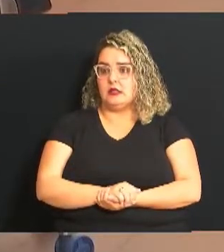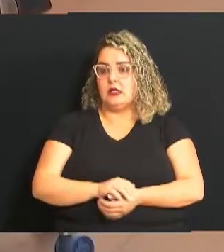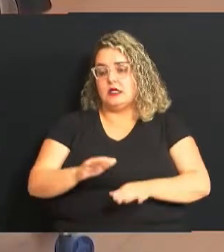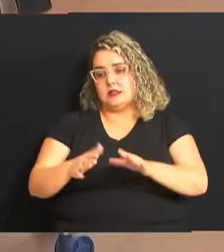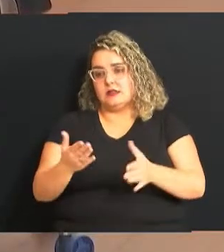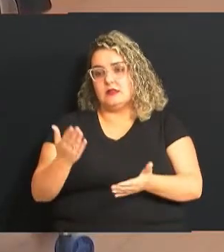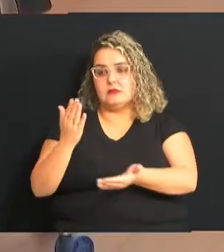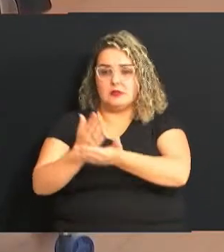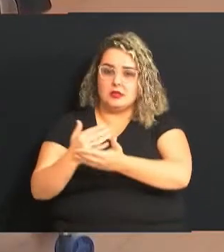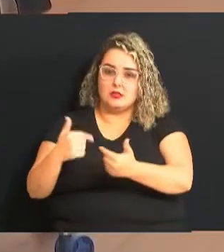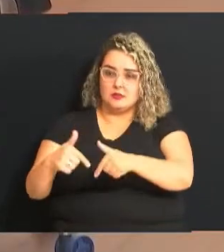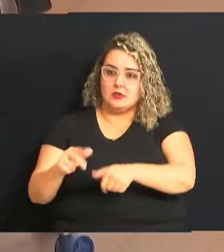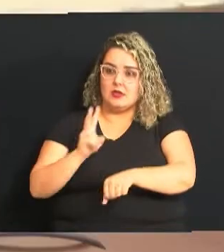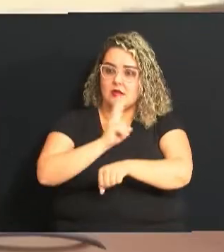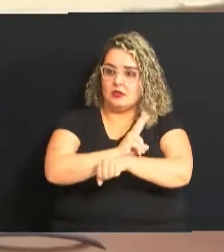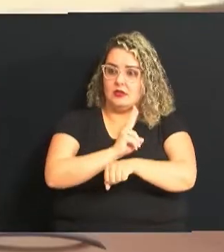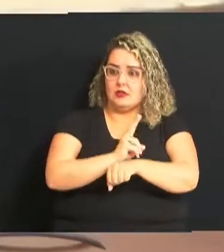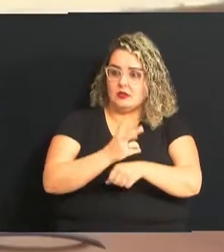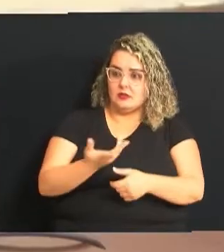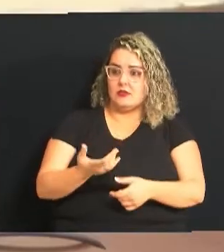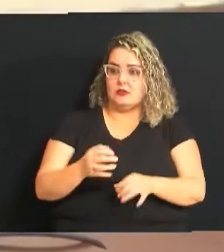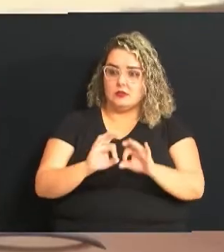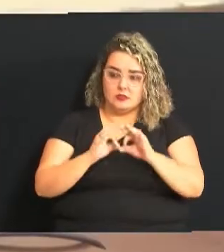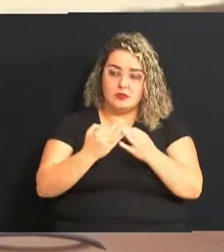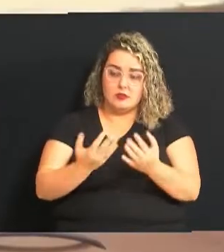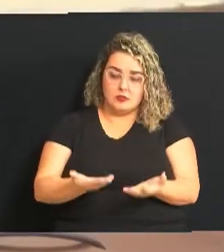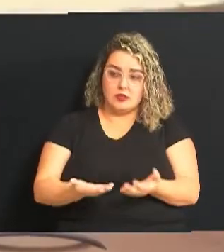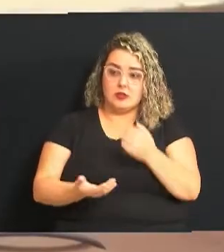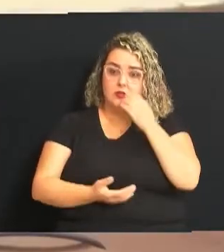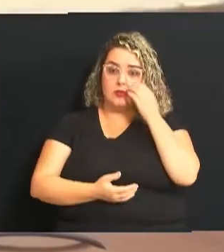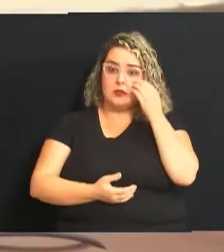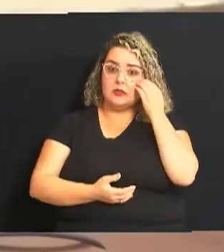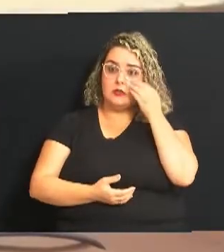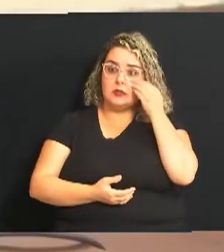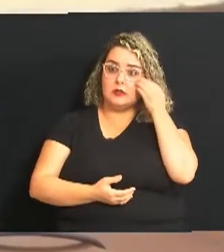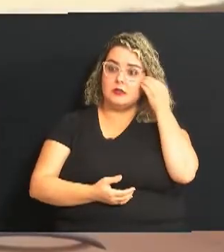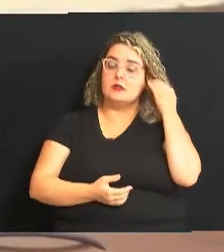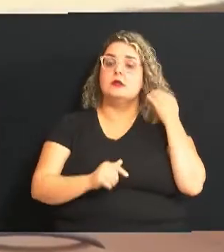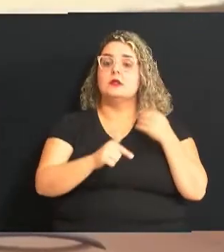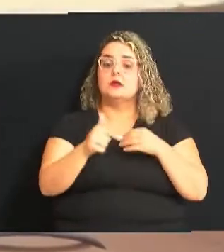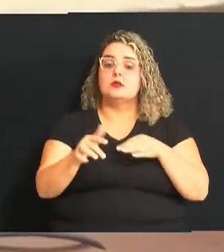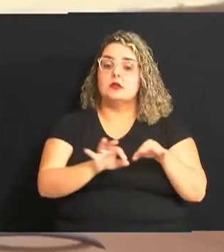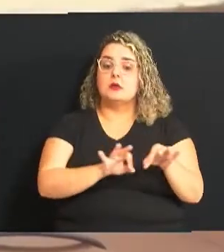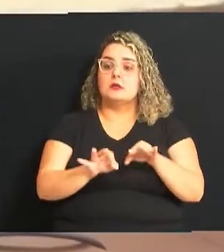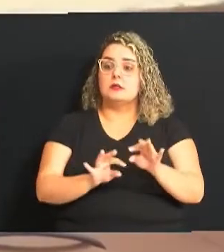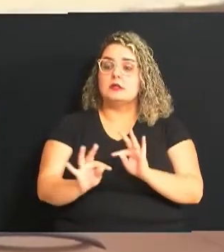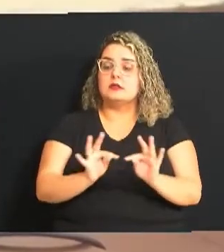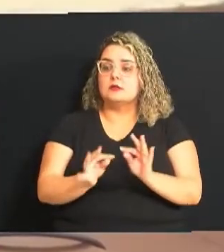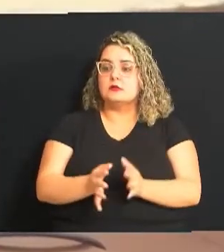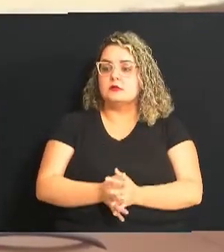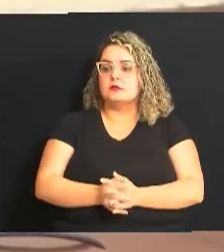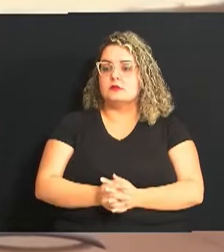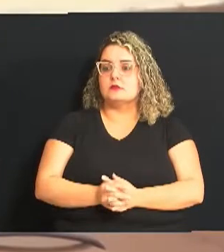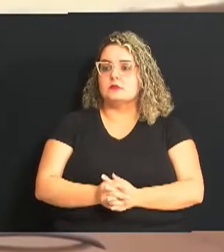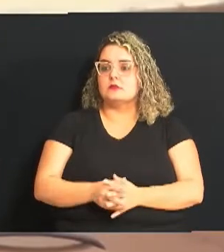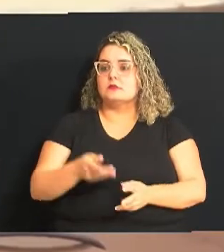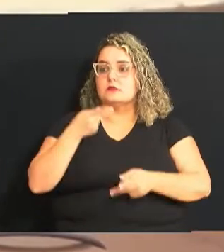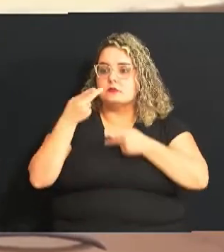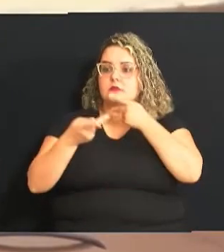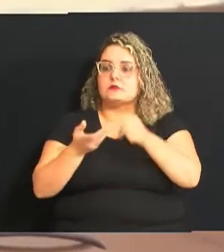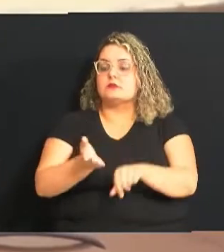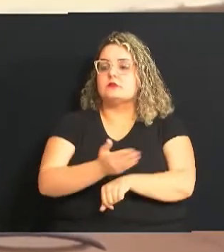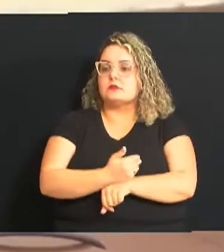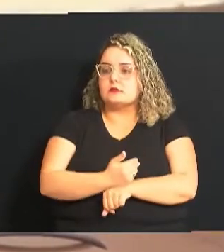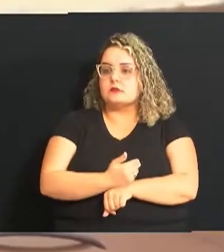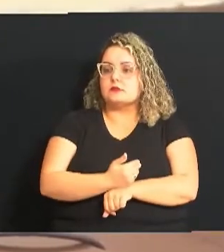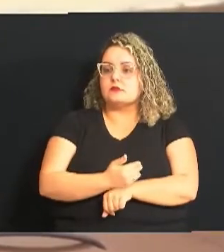para cuidar de um parente e tudo mais, e não tem aquela preparação técnica. Mas vamos falar um pouquinho antes,